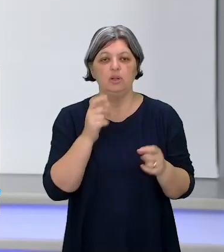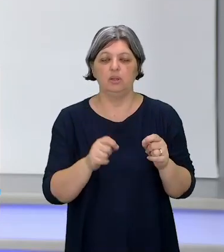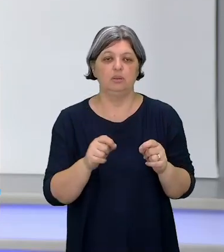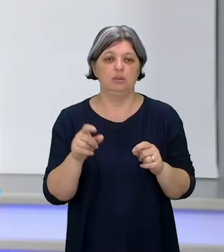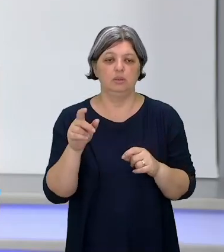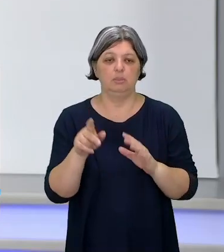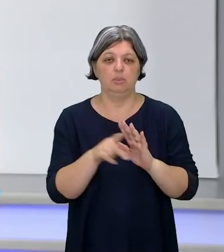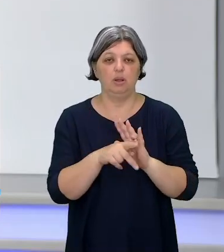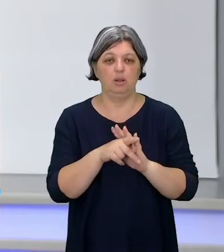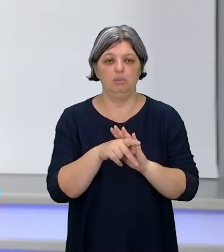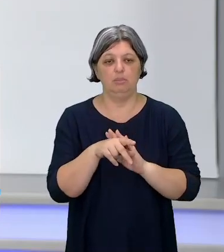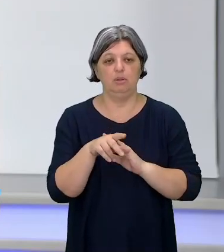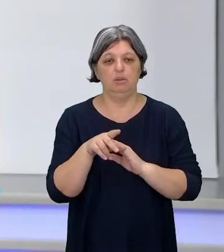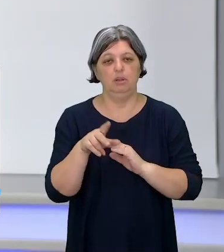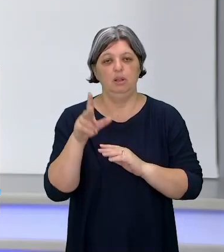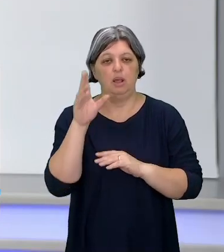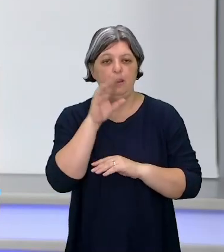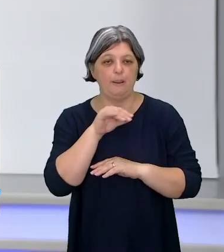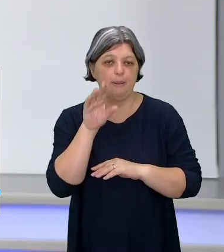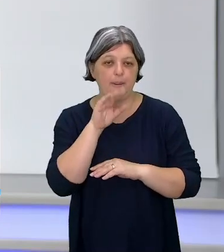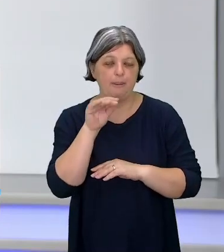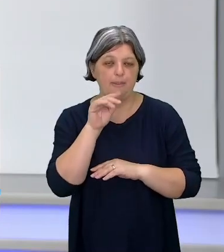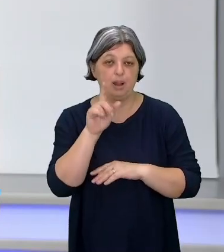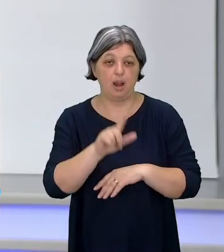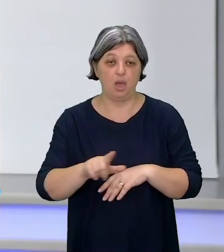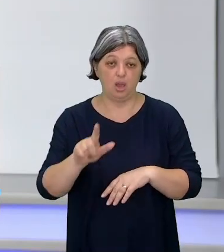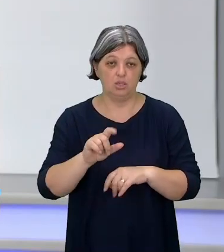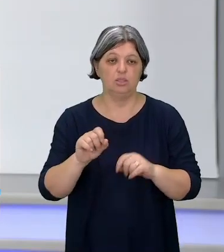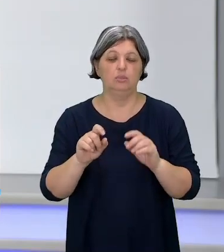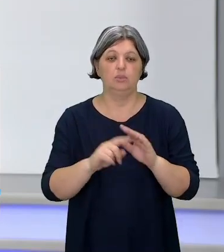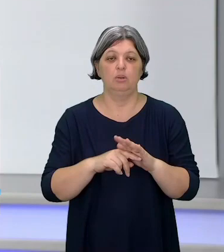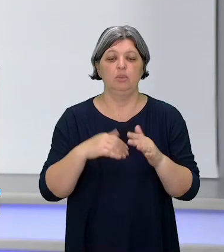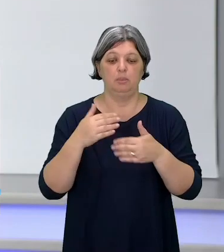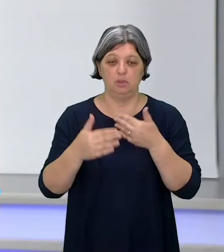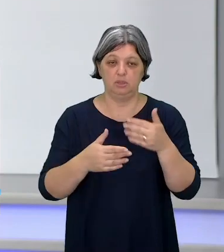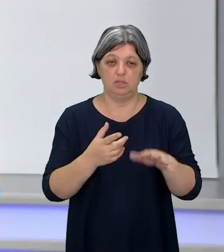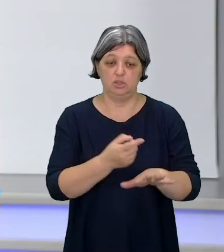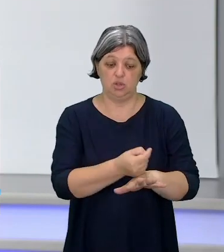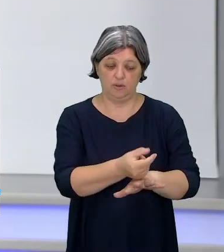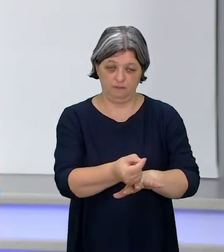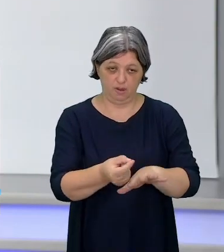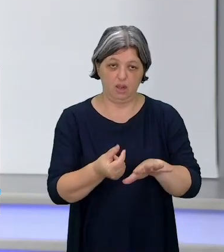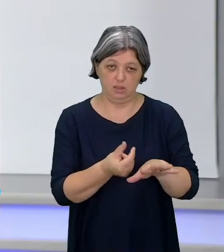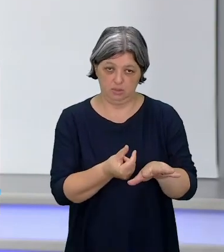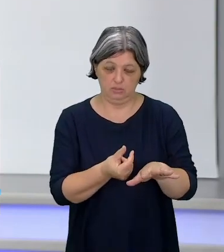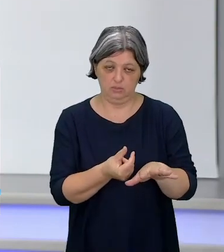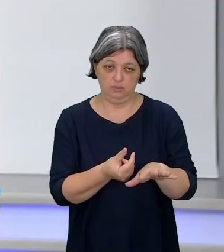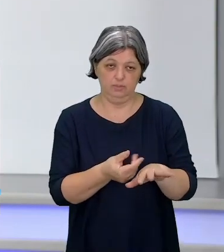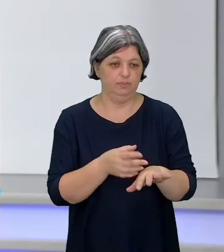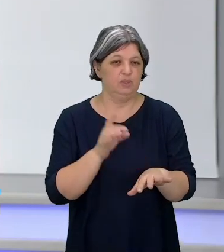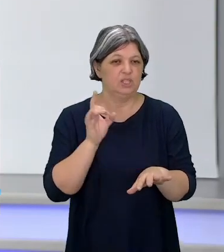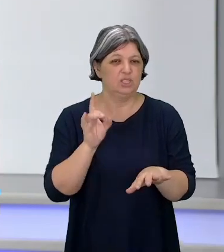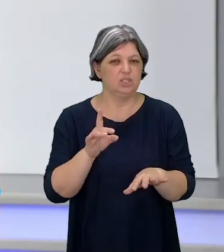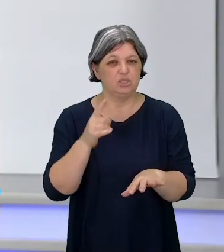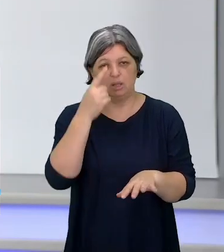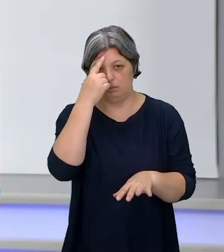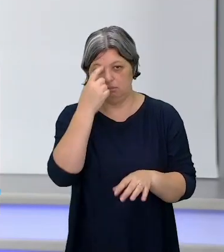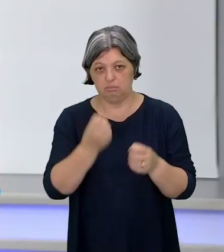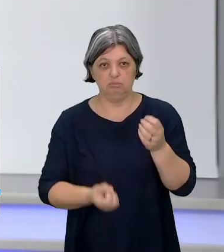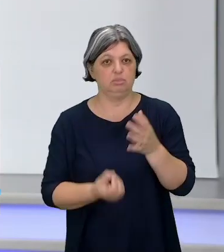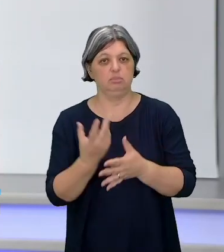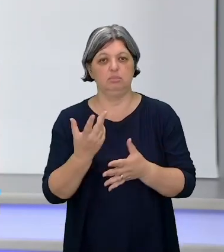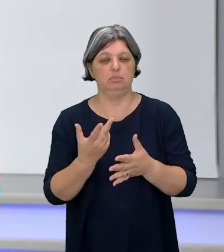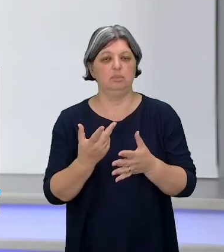falácia lógica. Então, boa parte do processo de fake news não vem necessariamente de inventar dados